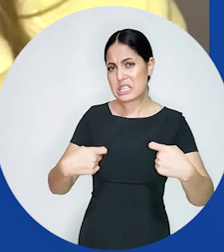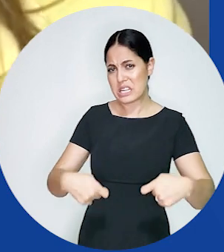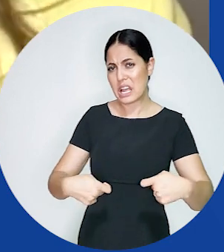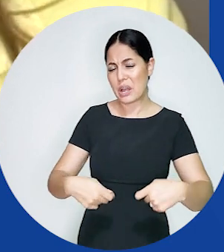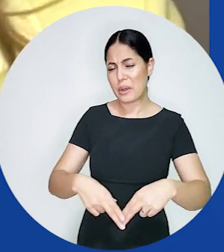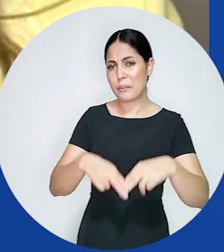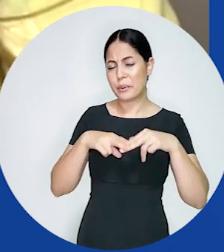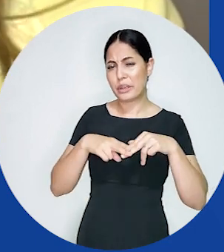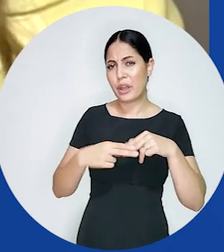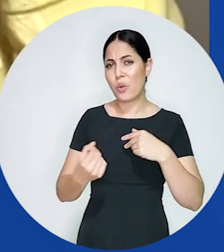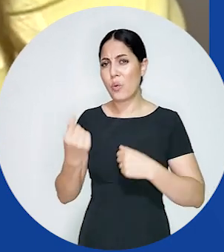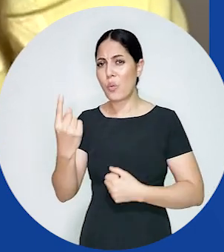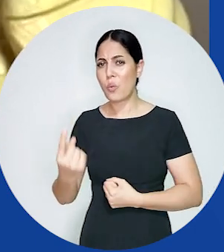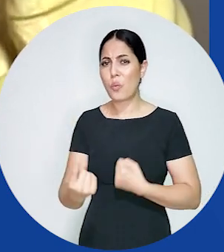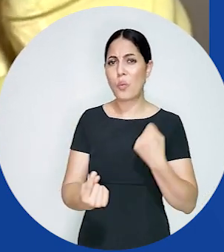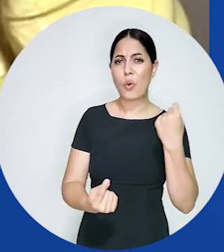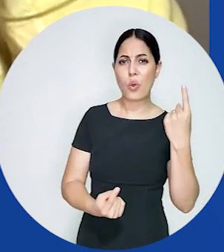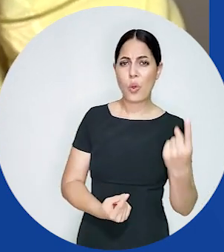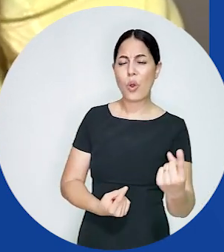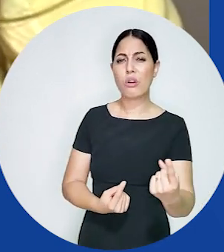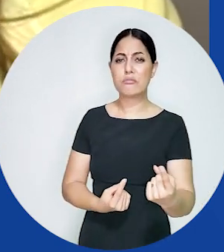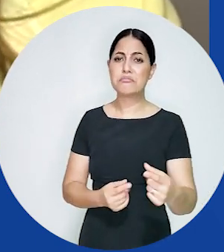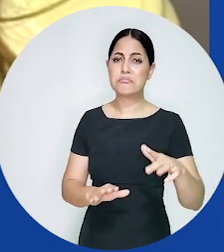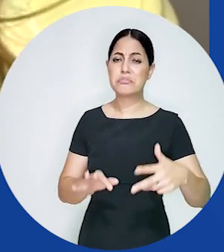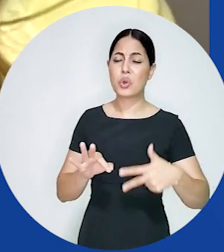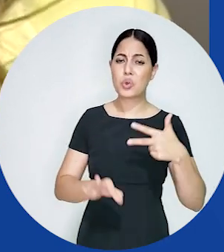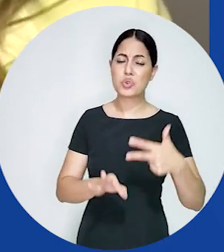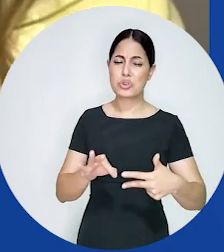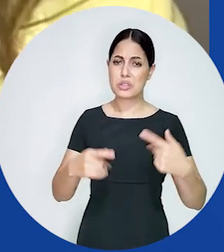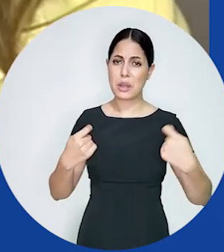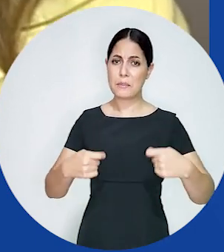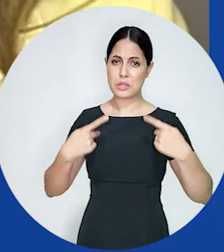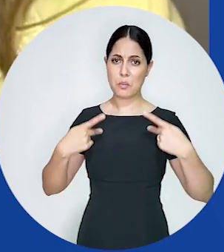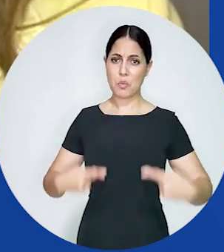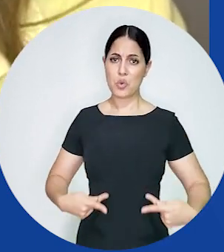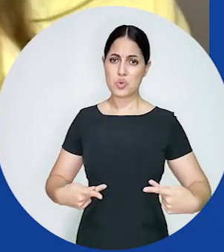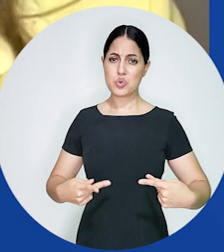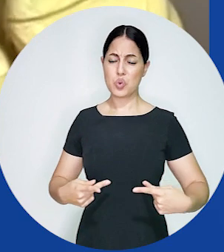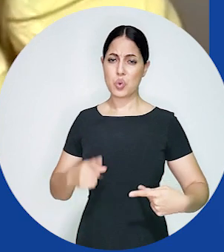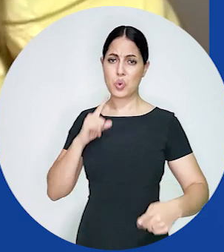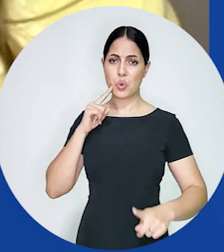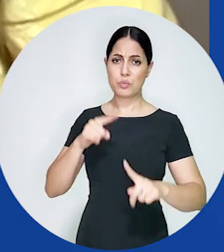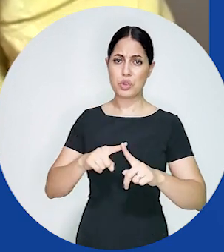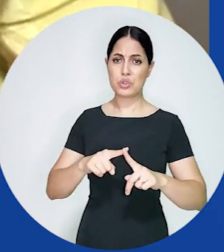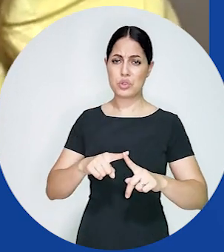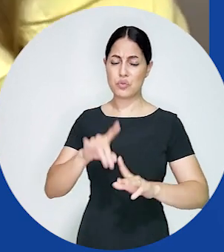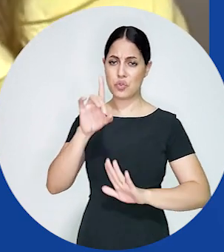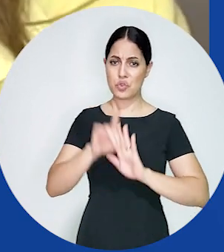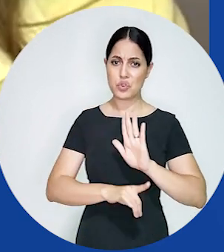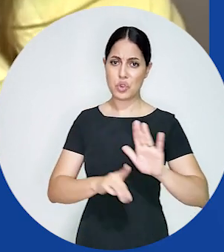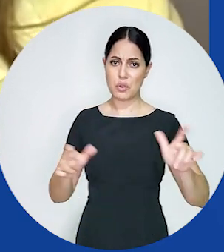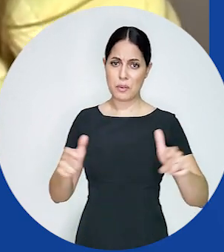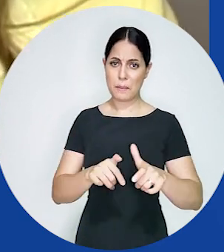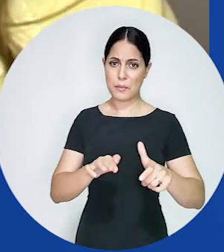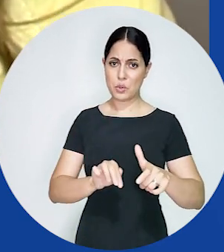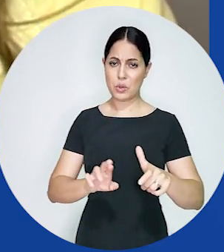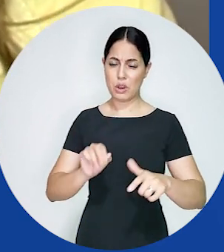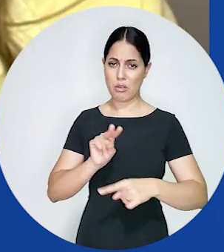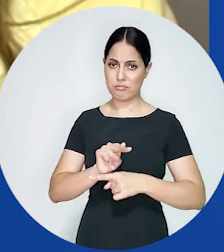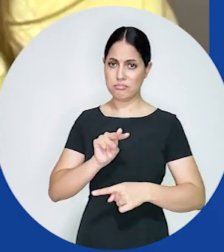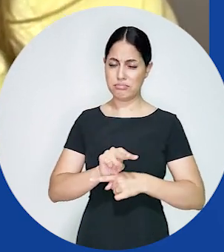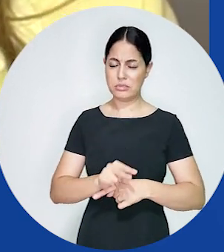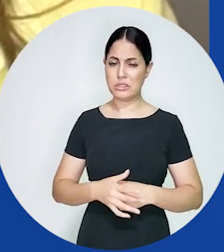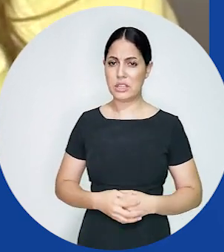muito delicado, em que a situação não é o usual, às vezes o judiciário tem que se colocar mesmo para proteger direitos de minorias,